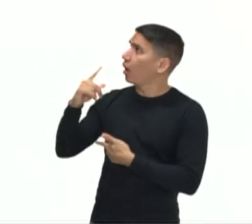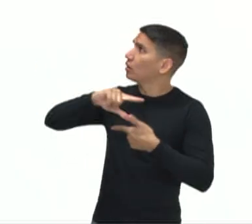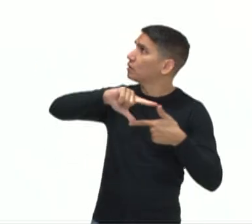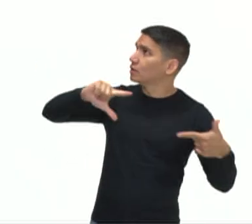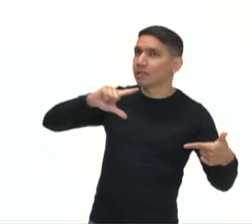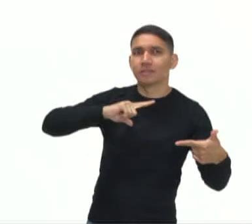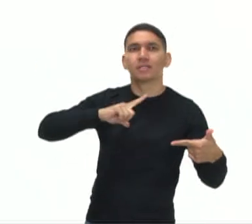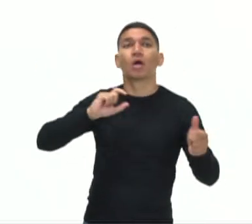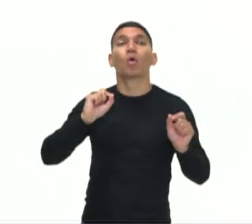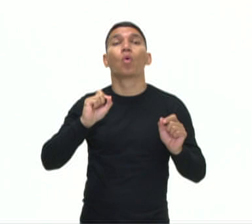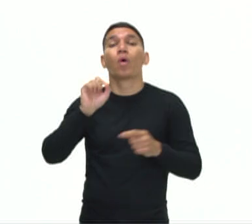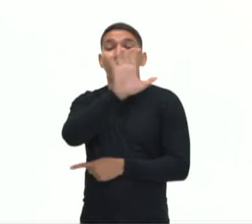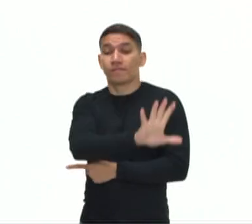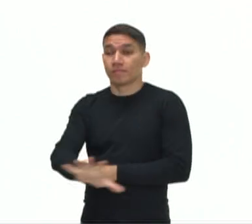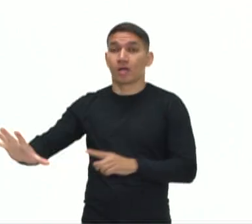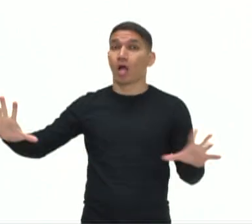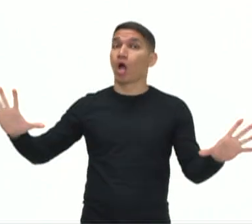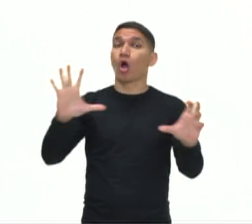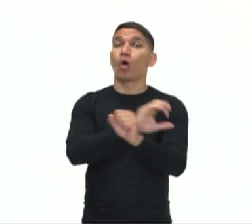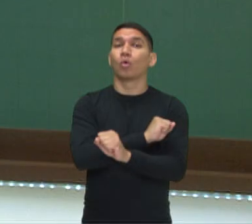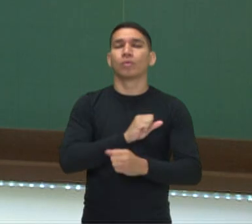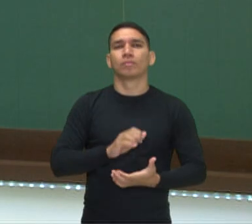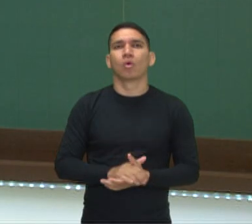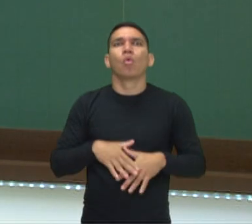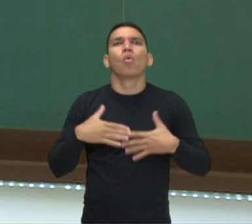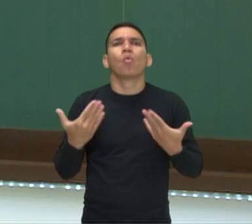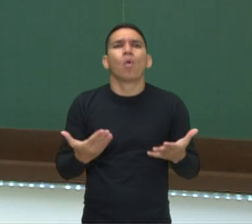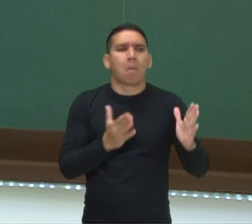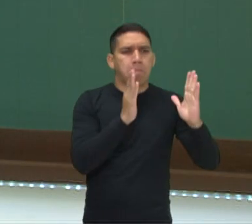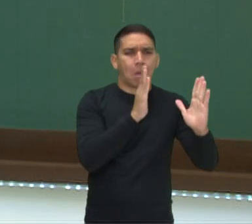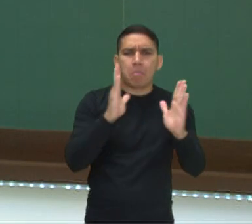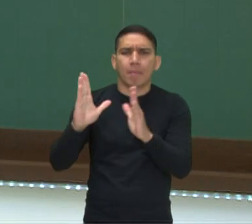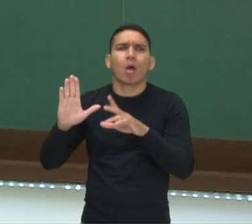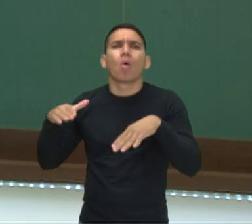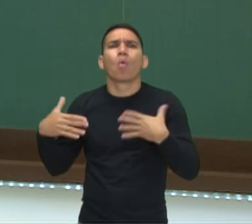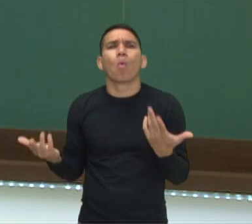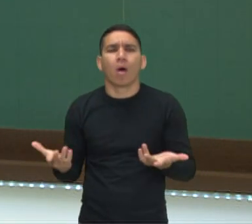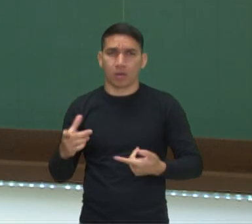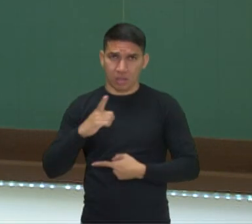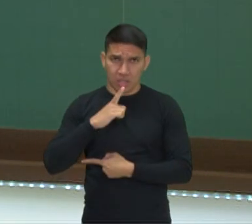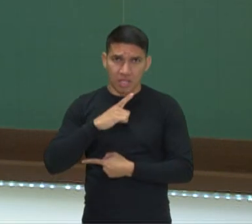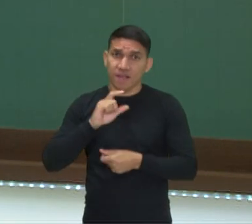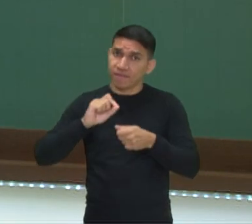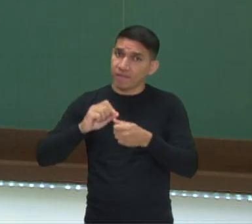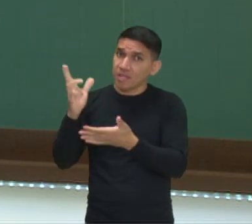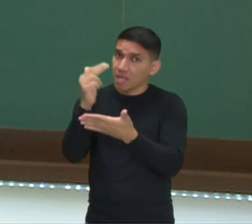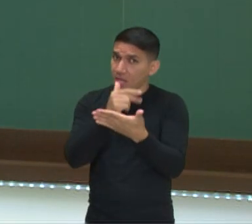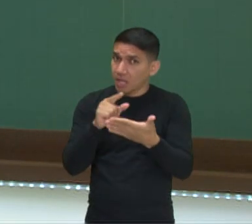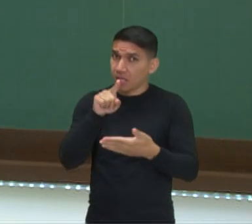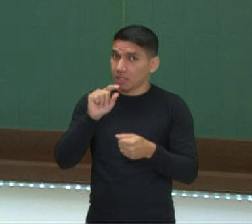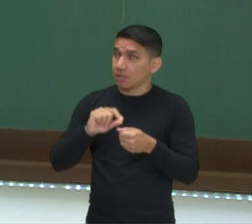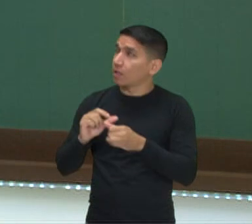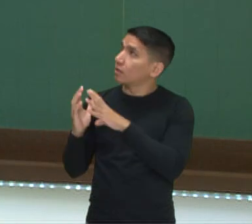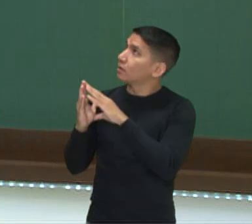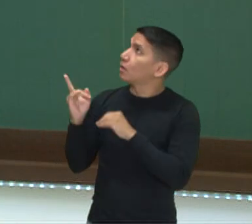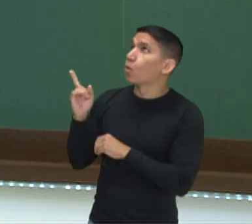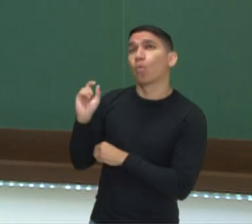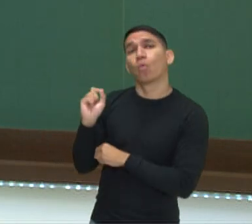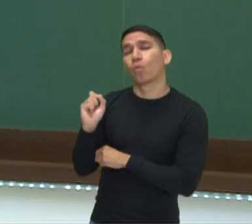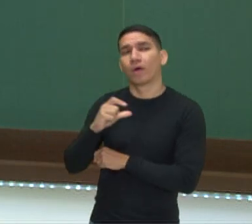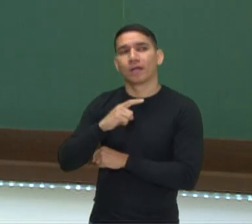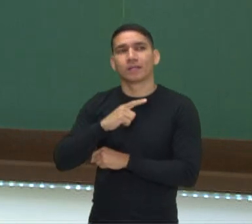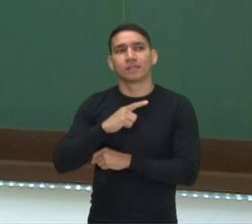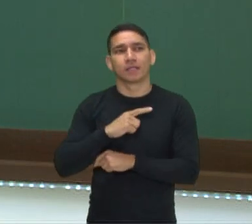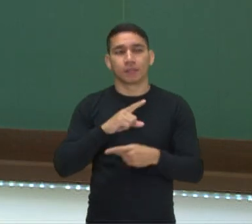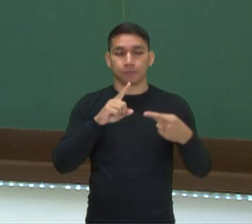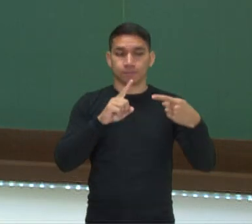figura inteira. Quais são as medidas dessa área, o desenho que você tem que fazer aí, certo? Ele mede